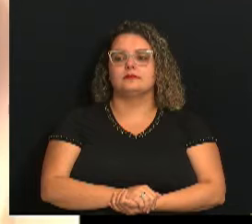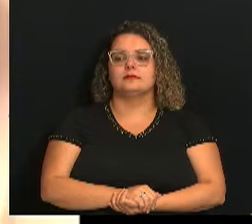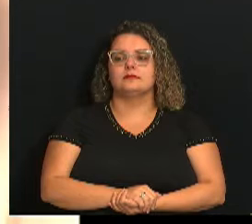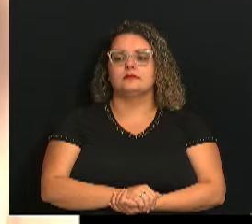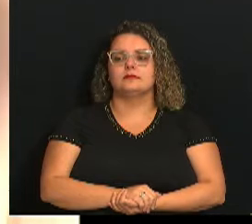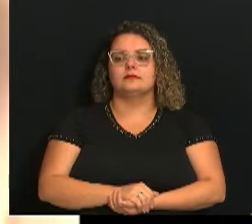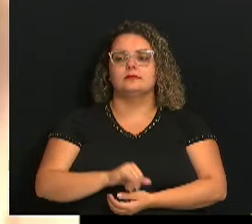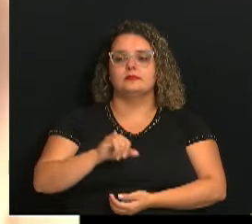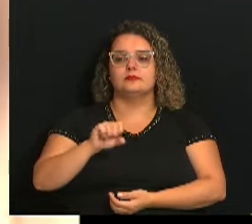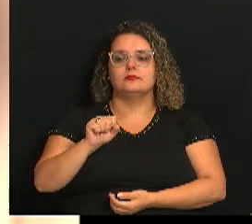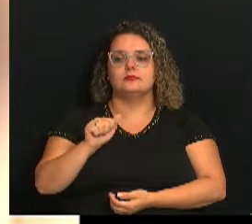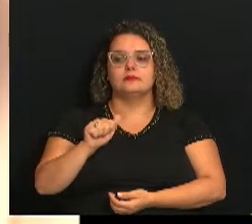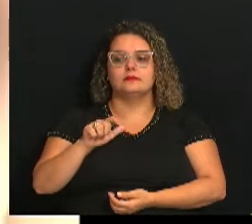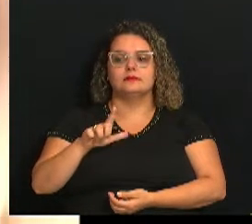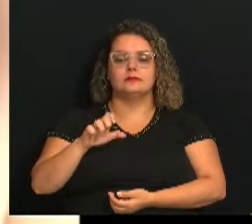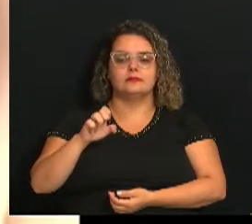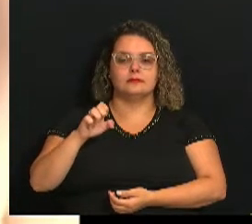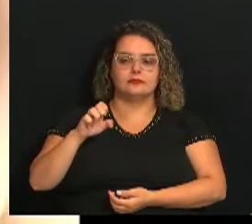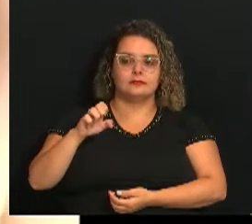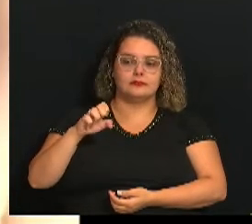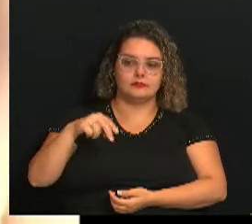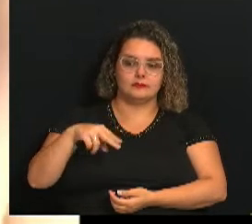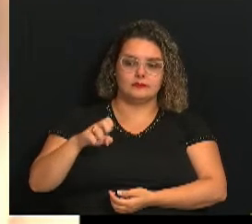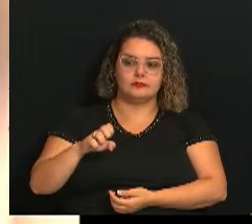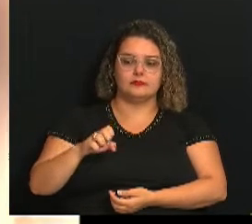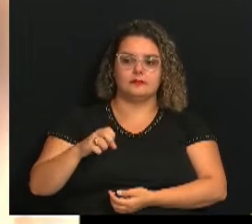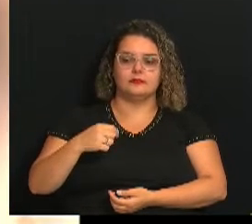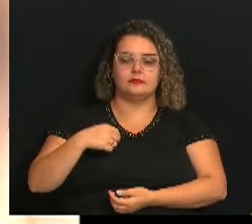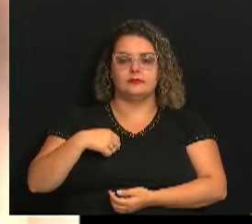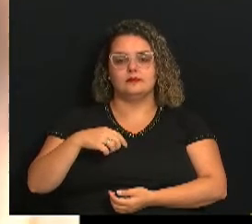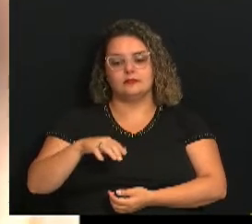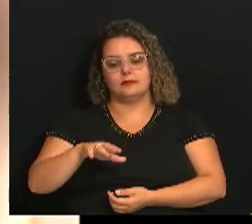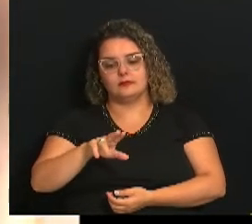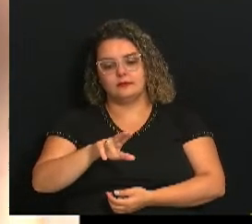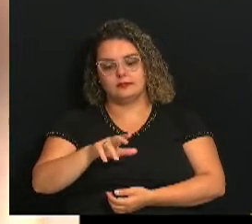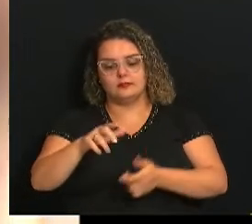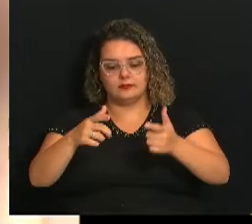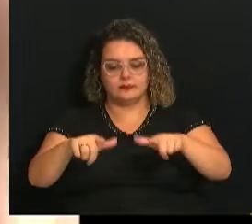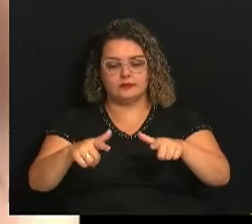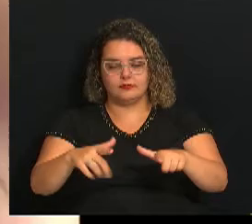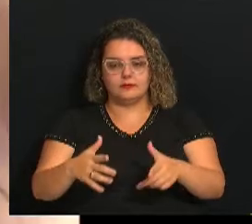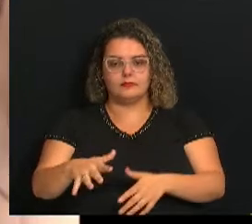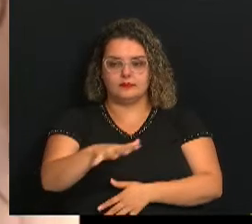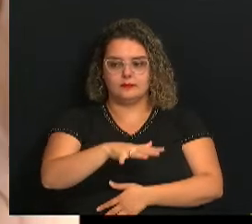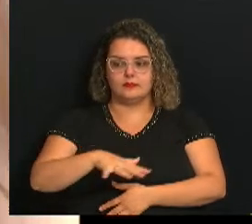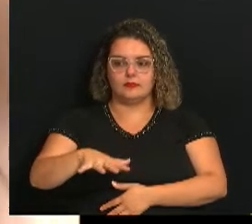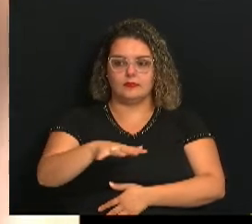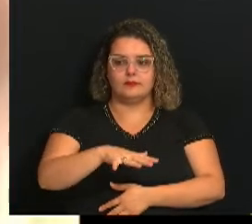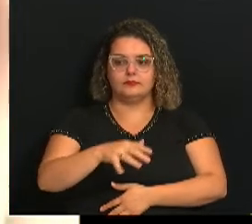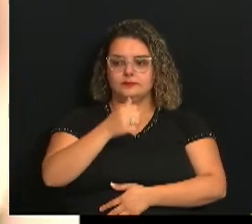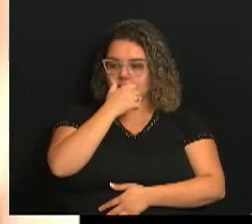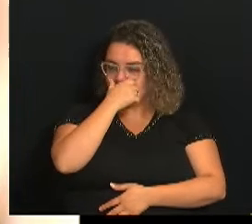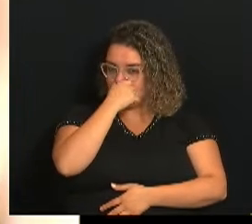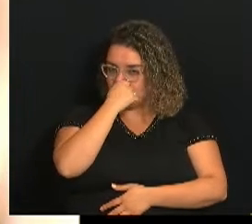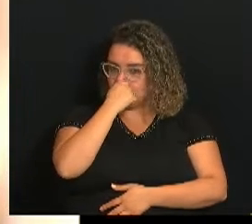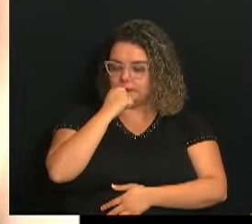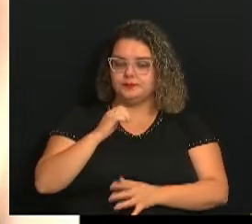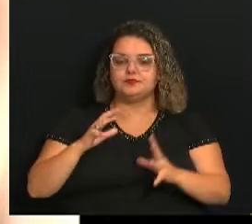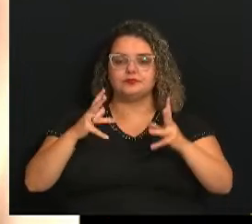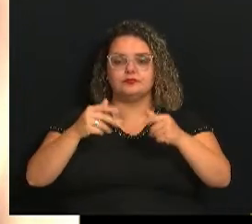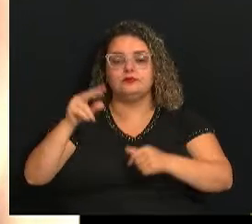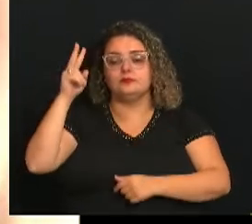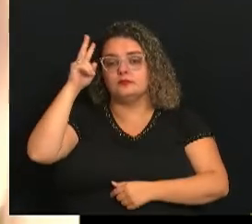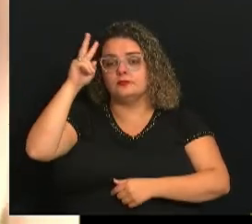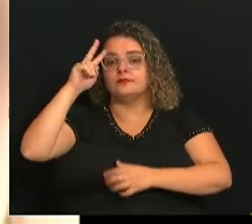eu ocupei uma pasta que unia a área de memória como um todo e